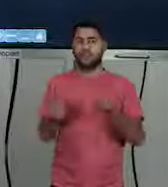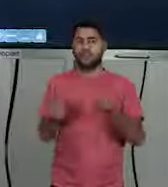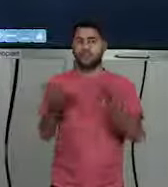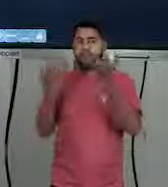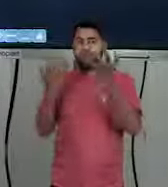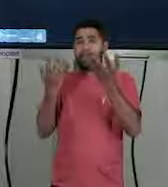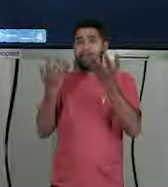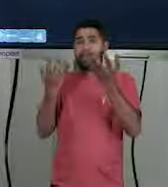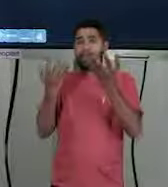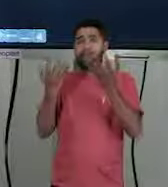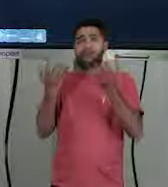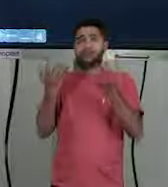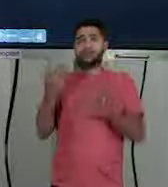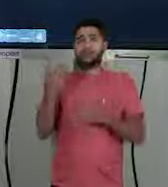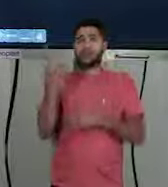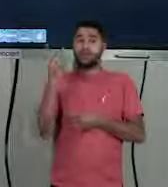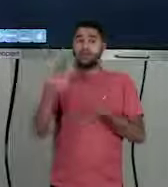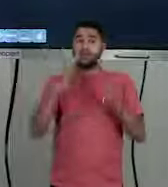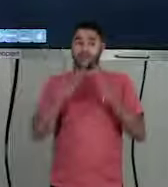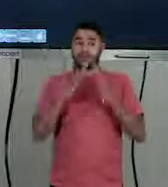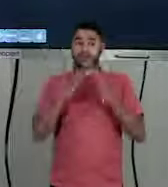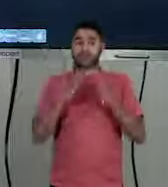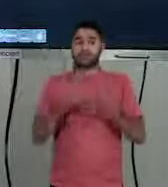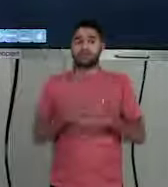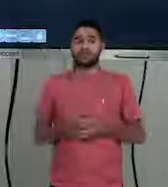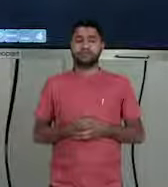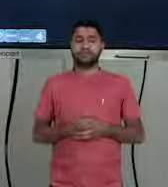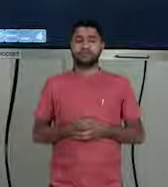corrente, né? Então, na sua casa,